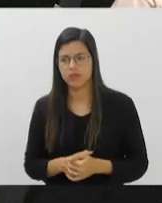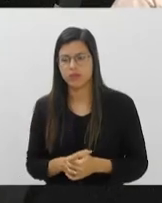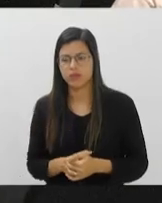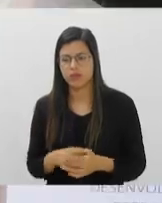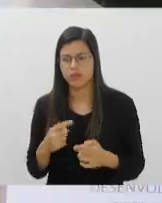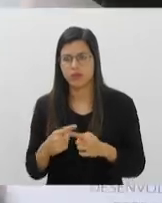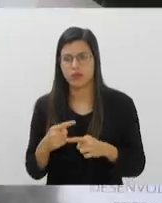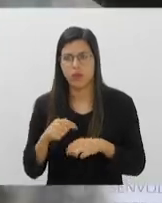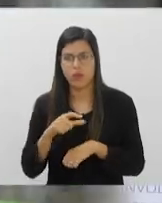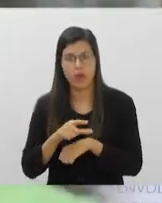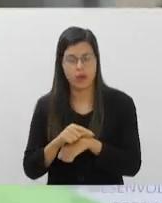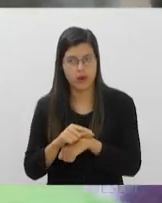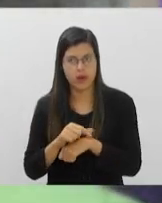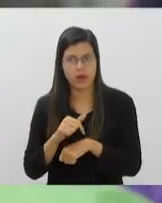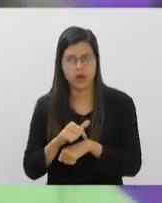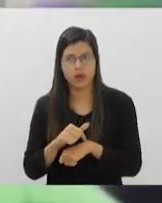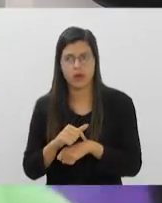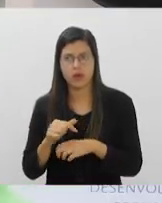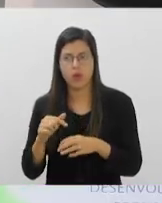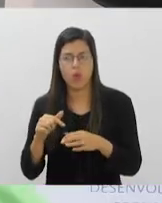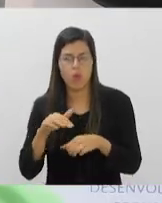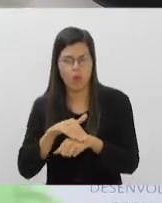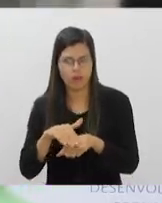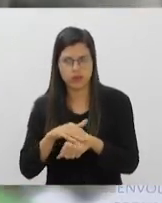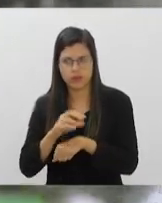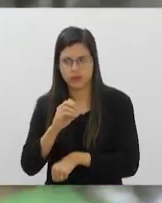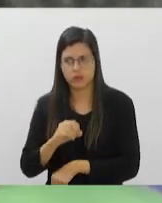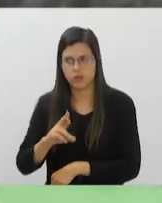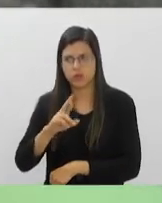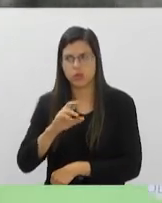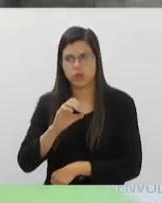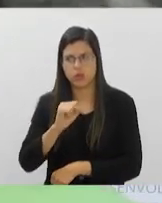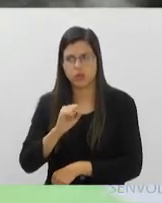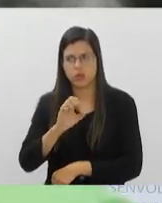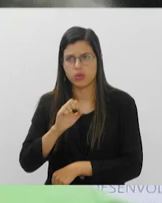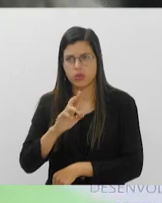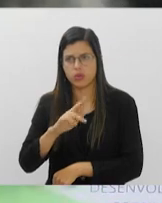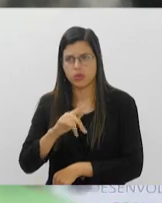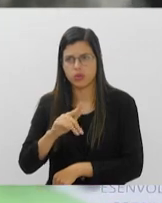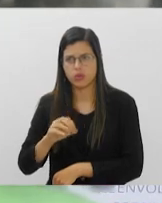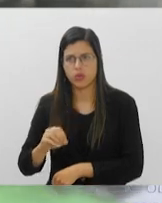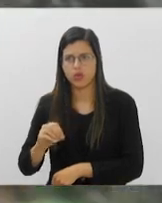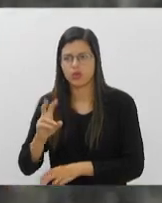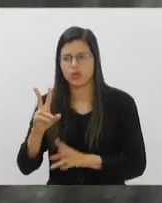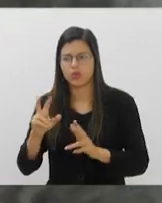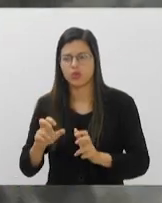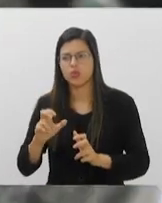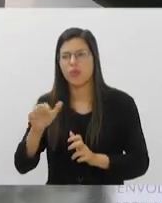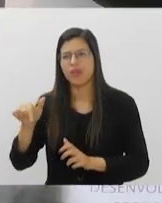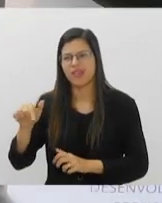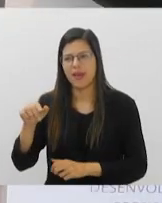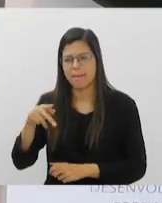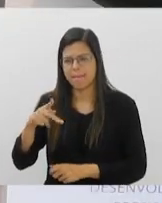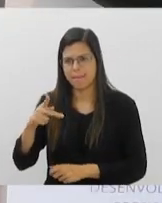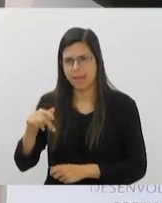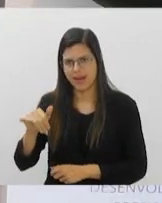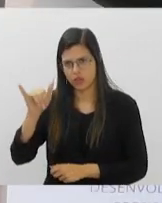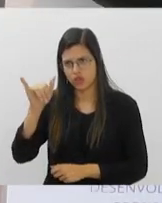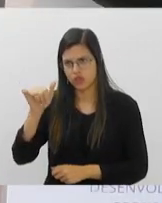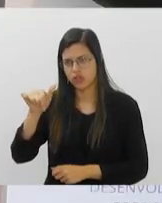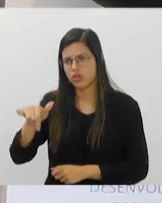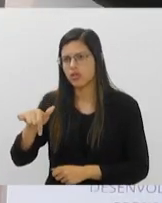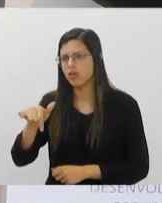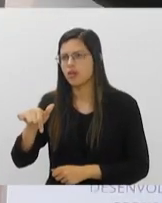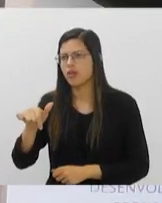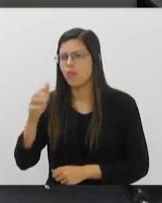horário e eu tava aqui conversando tricotando com o Dr Sérgio sobre a o ced de Parati que lindinho Ó tem que tirar foto aqui